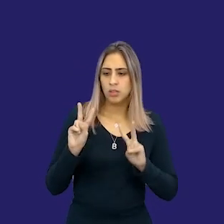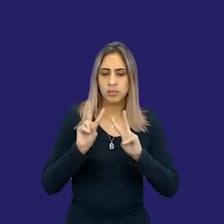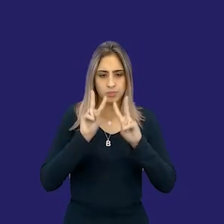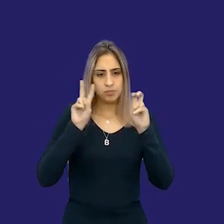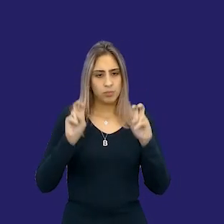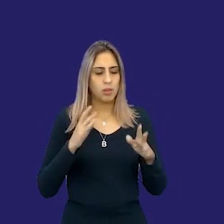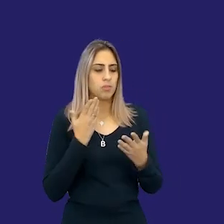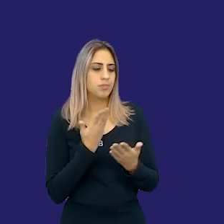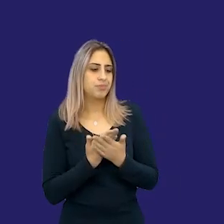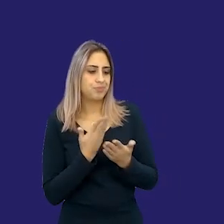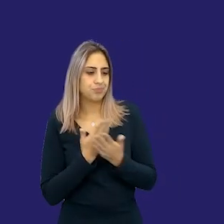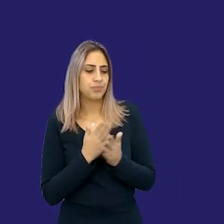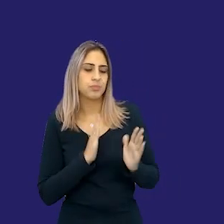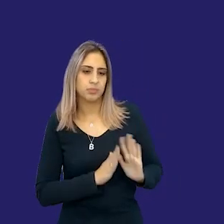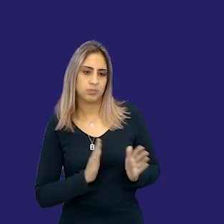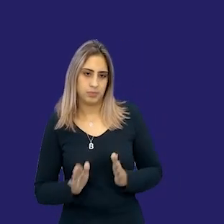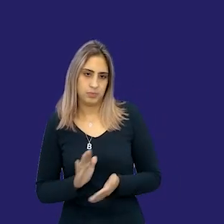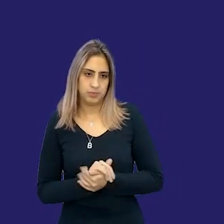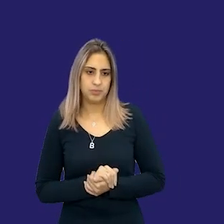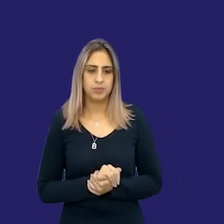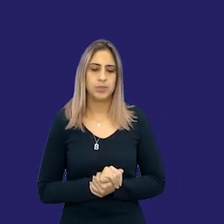as aulas da sequência.